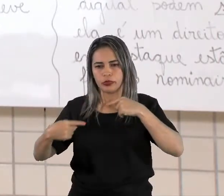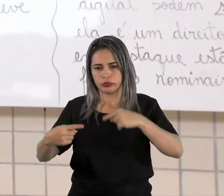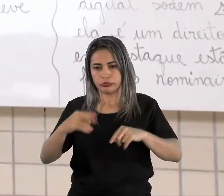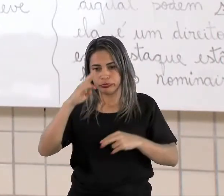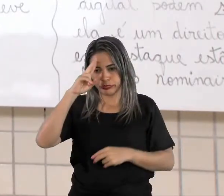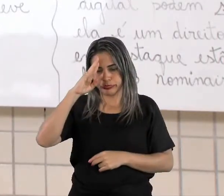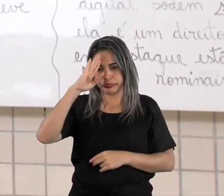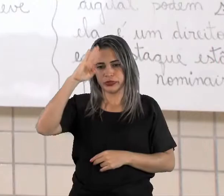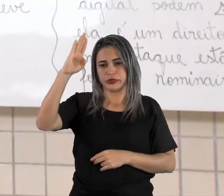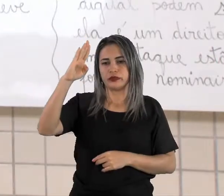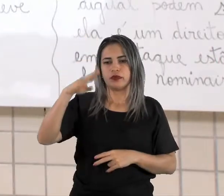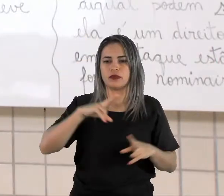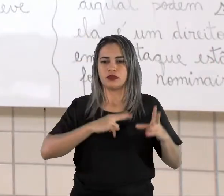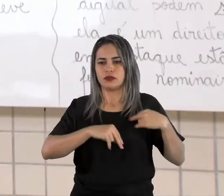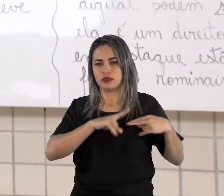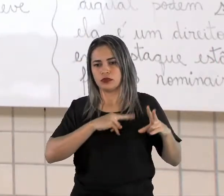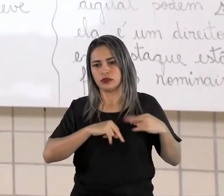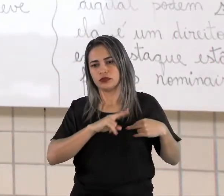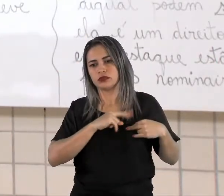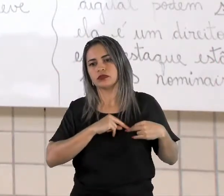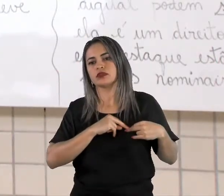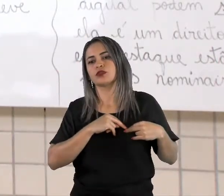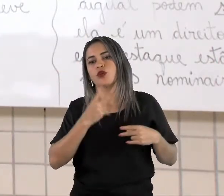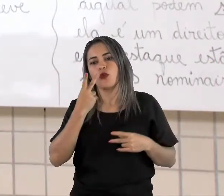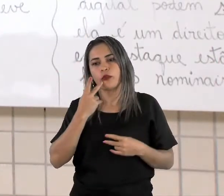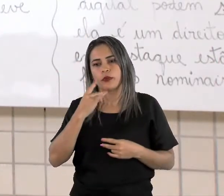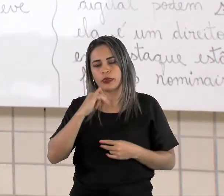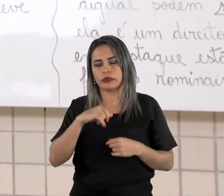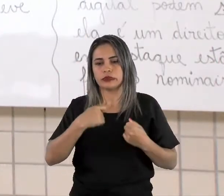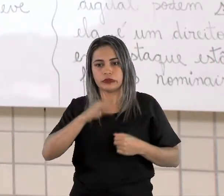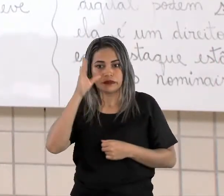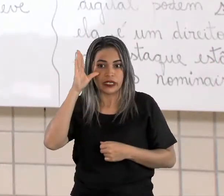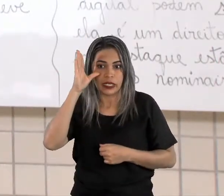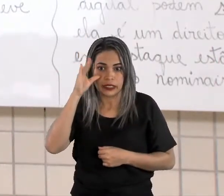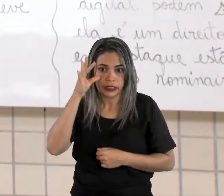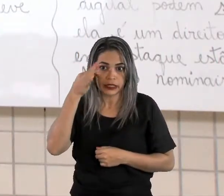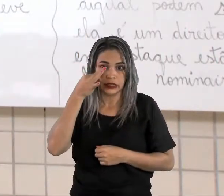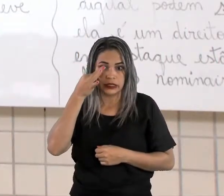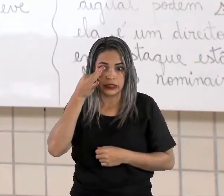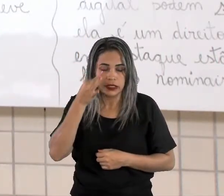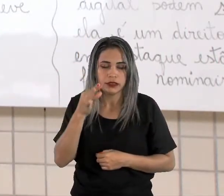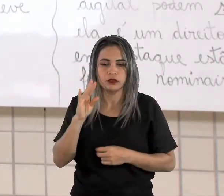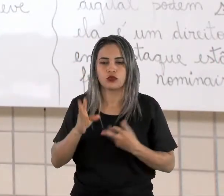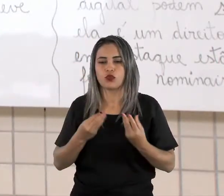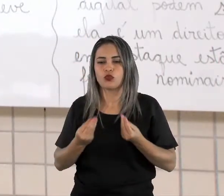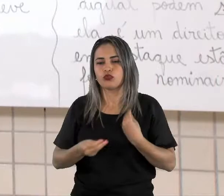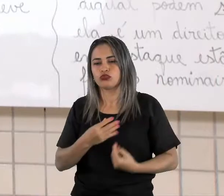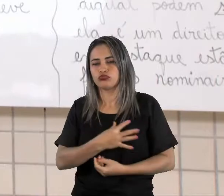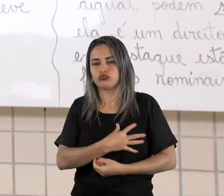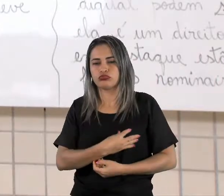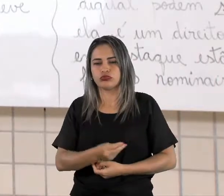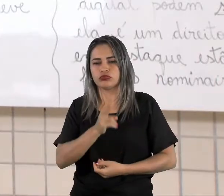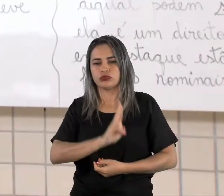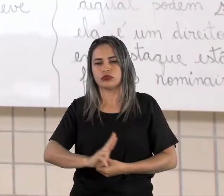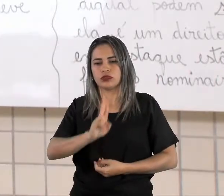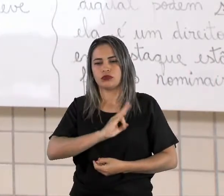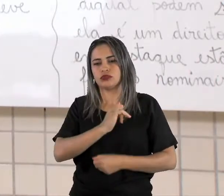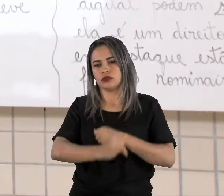que os pais têm que ficar atentos de como que os filhos estão utilizando